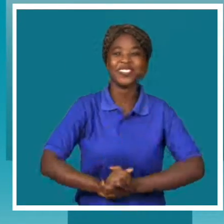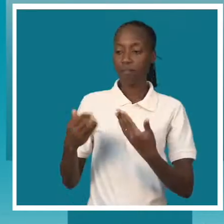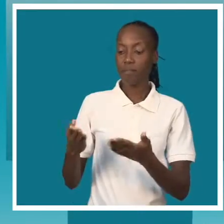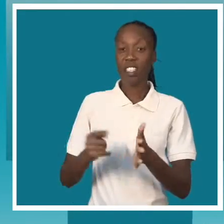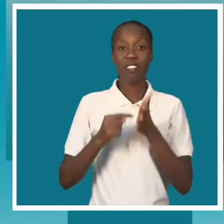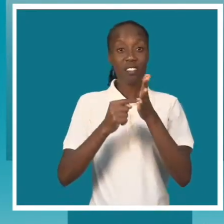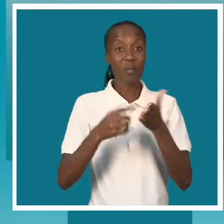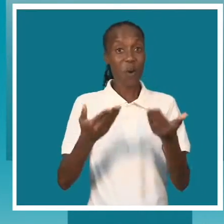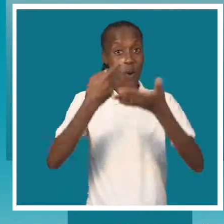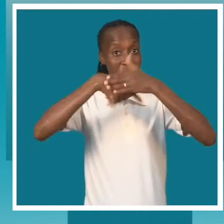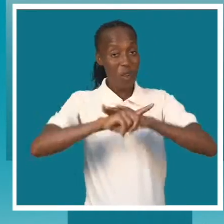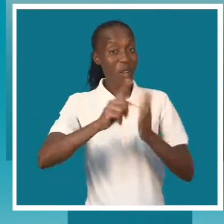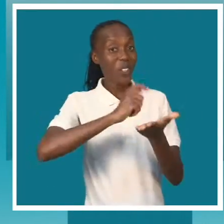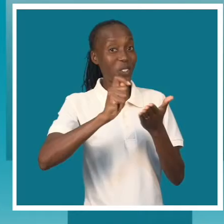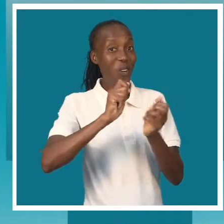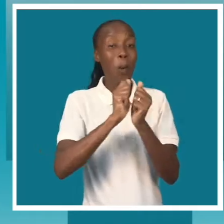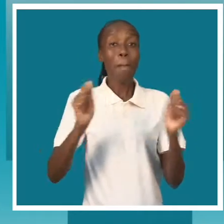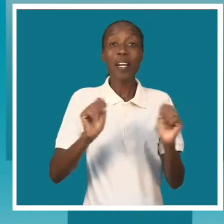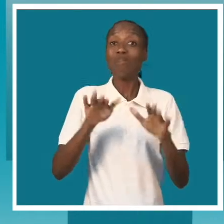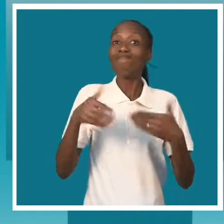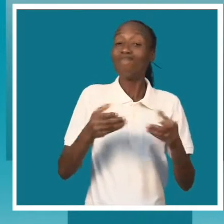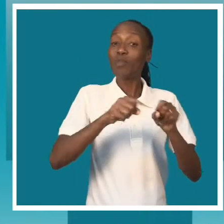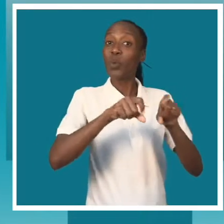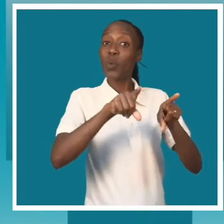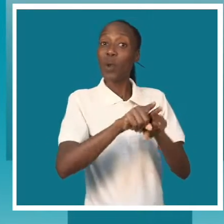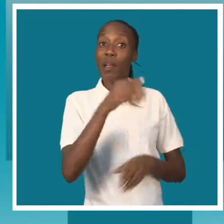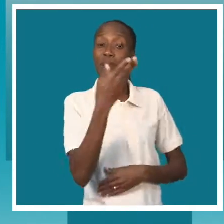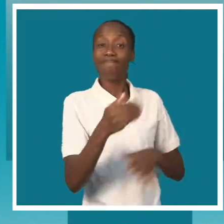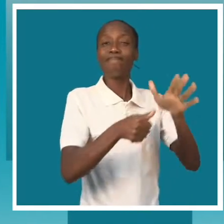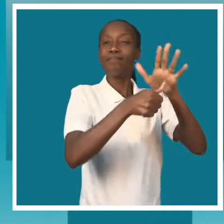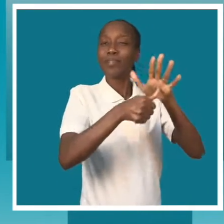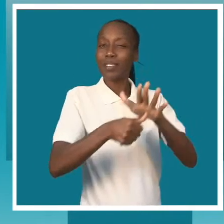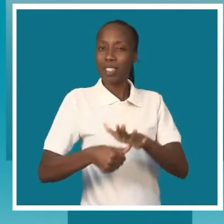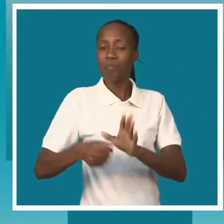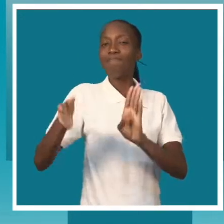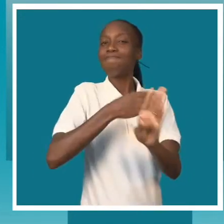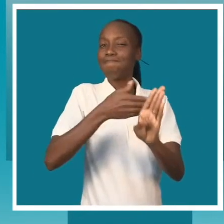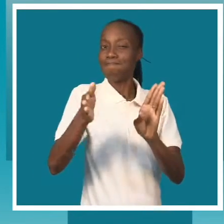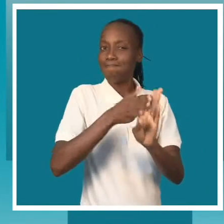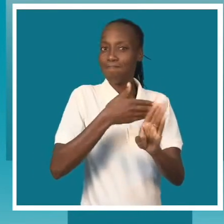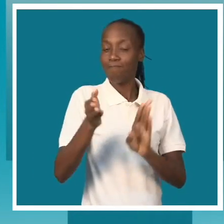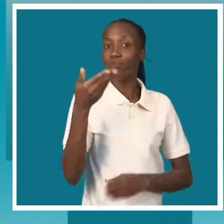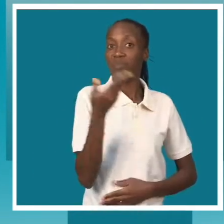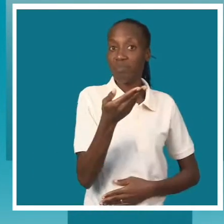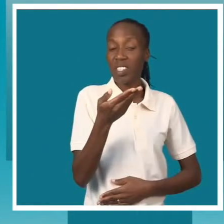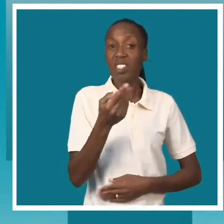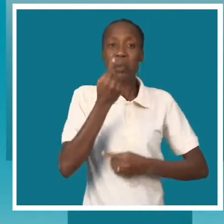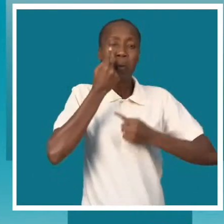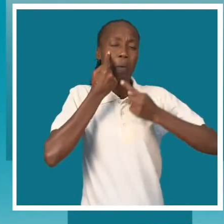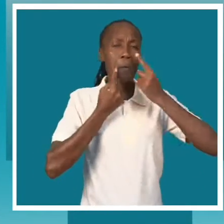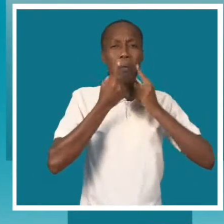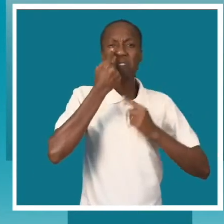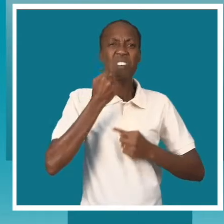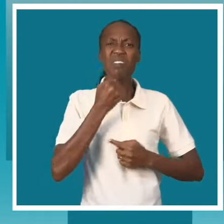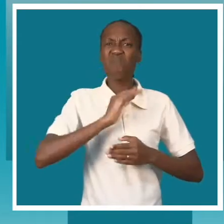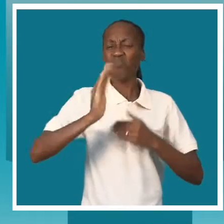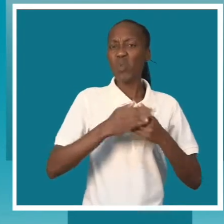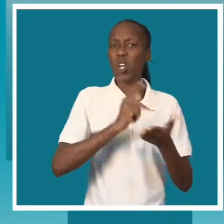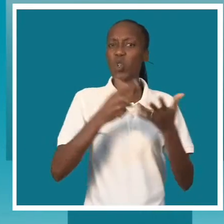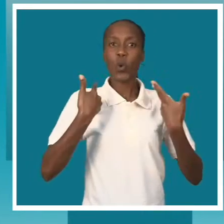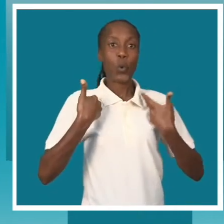por exemplo agora vai à escola às vezes os colegas dele discriminado bater-lhe ele às vezes choro e